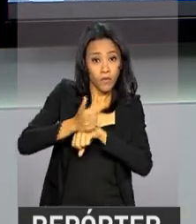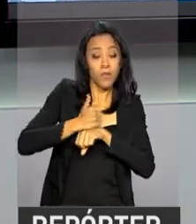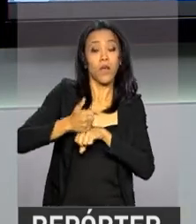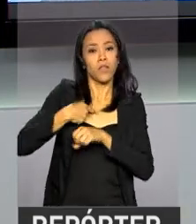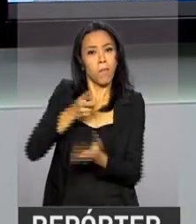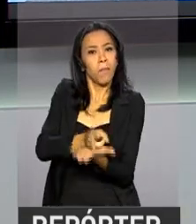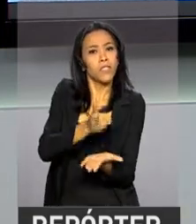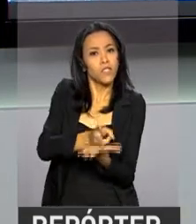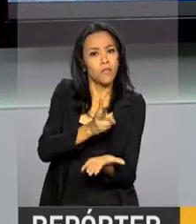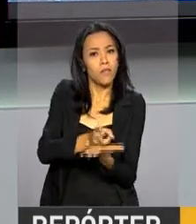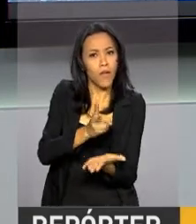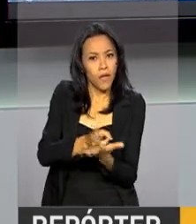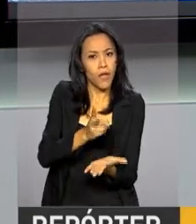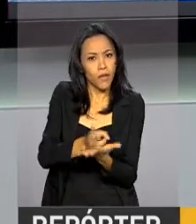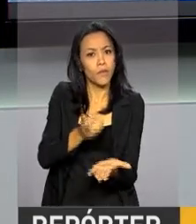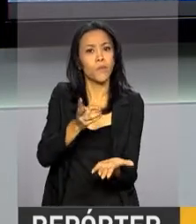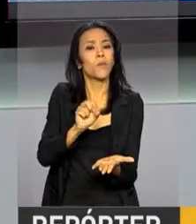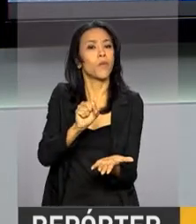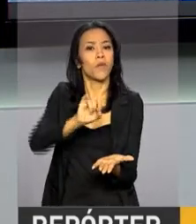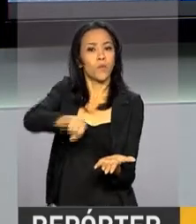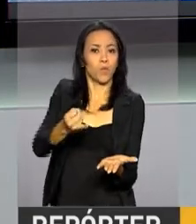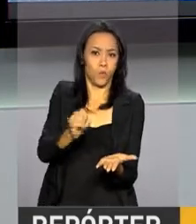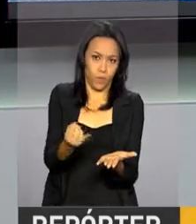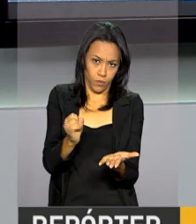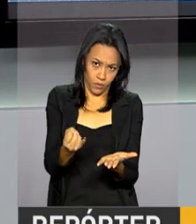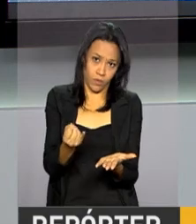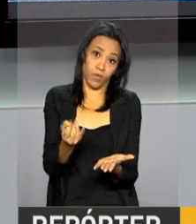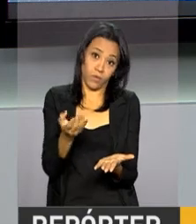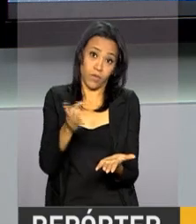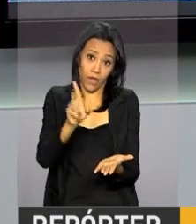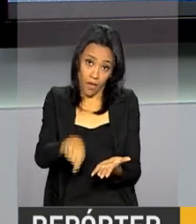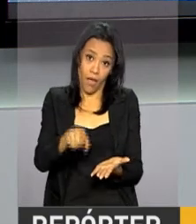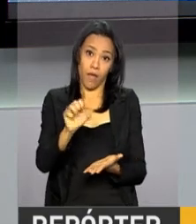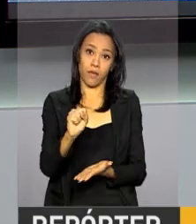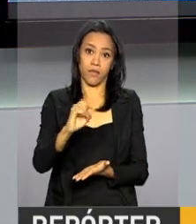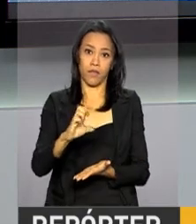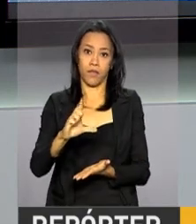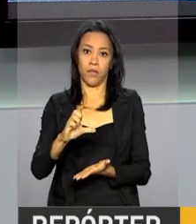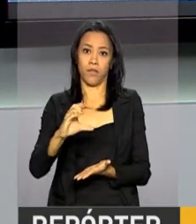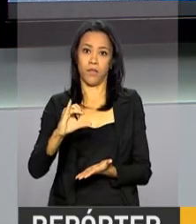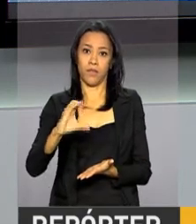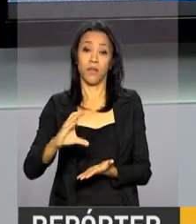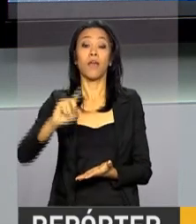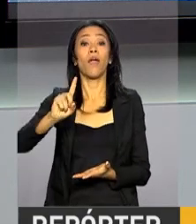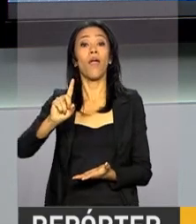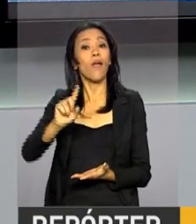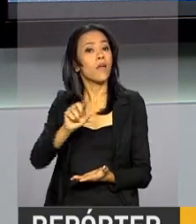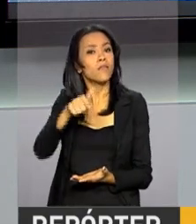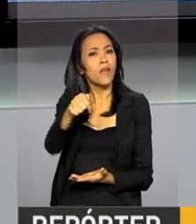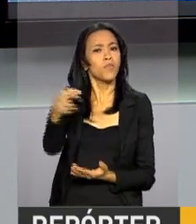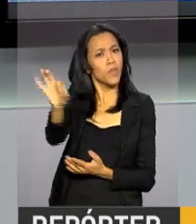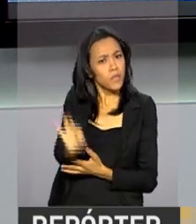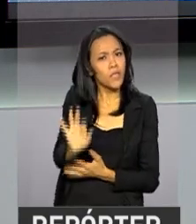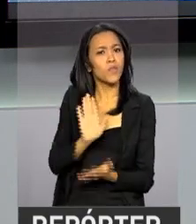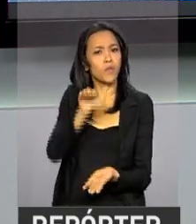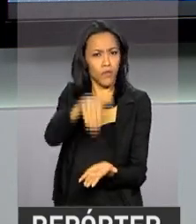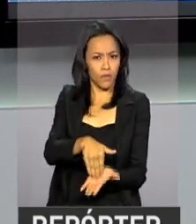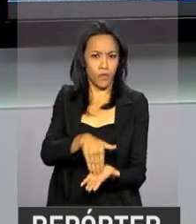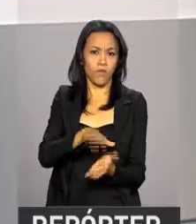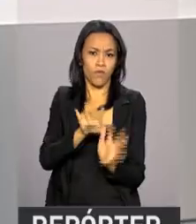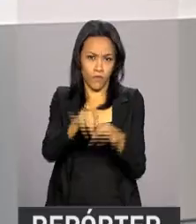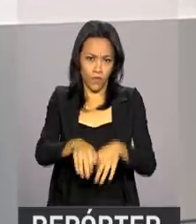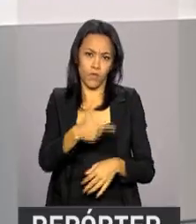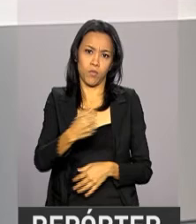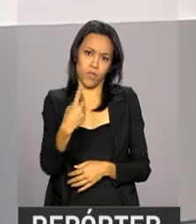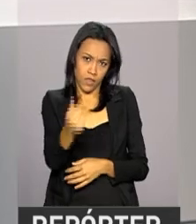mantiveram a estimativa para a taxa básica de juros economia a selic em sete por cento ao final de 2017